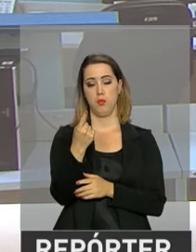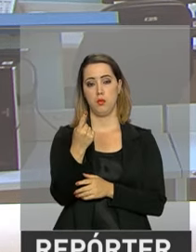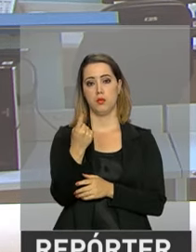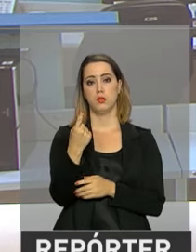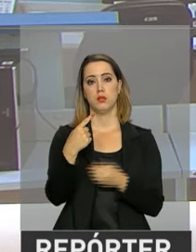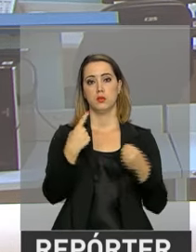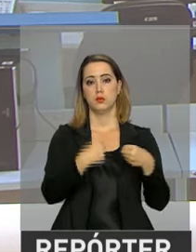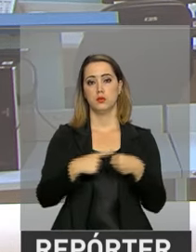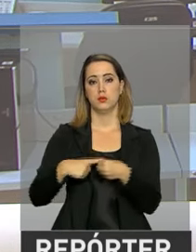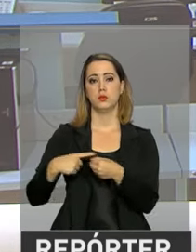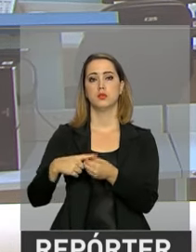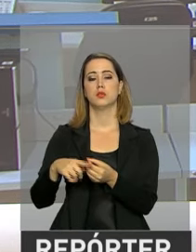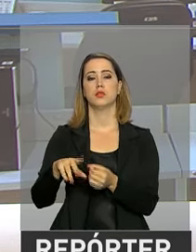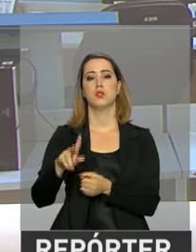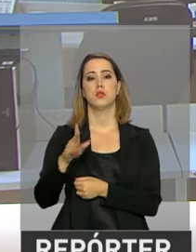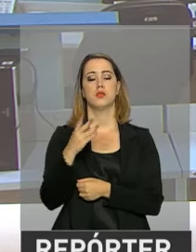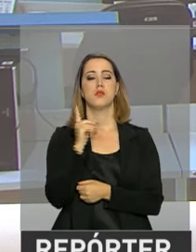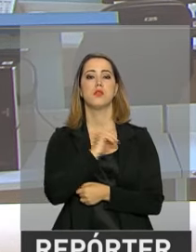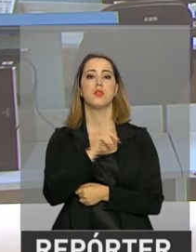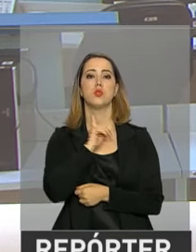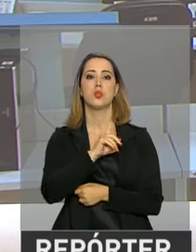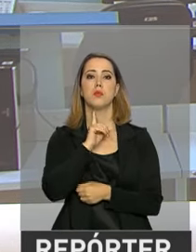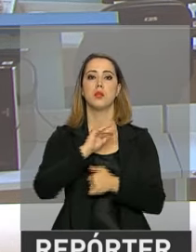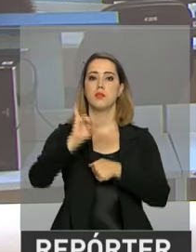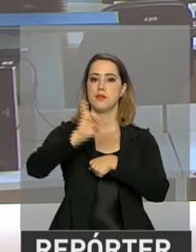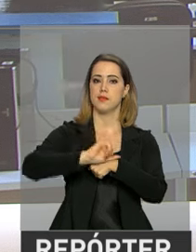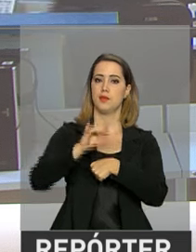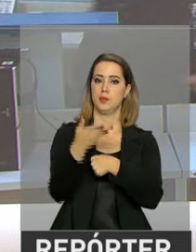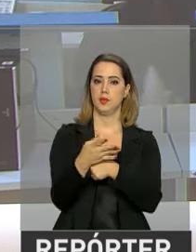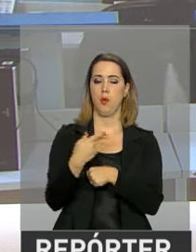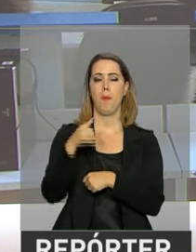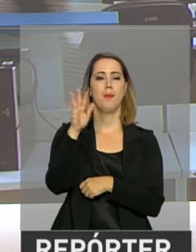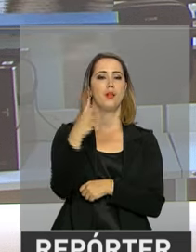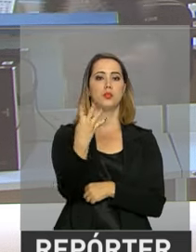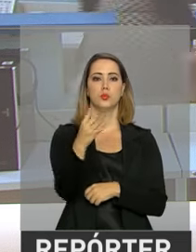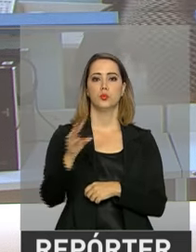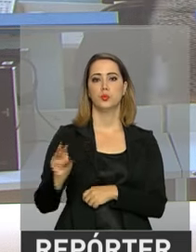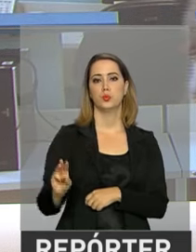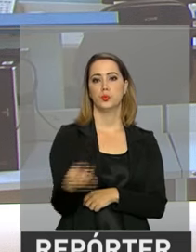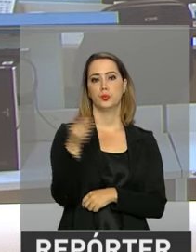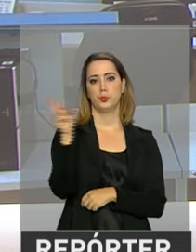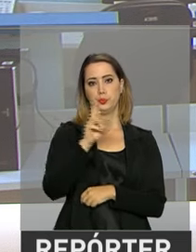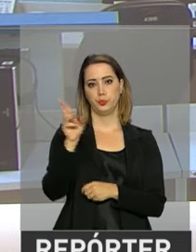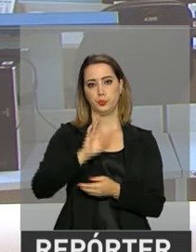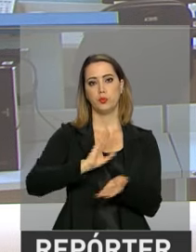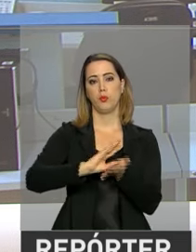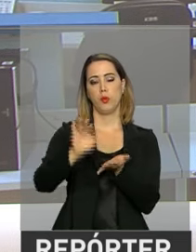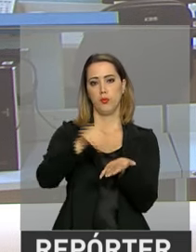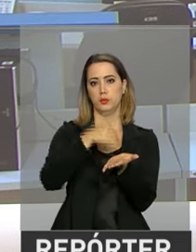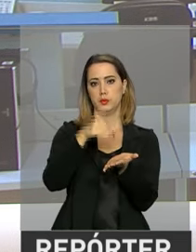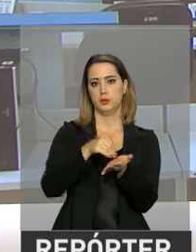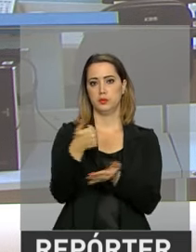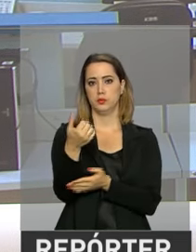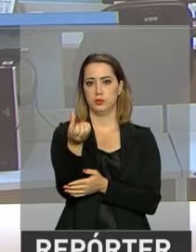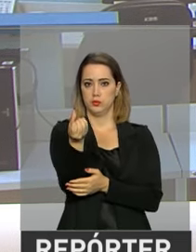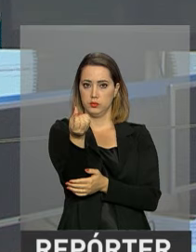a Capital Mineira Belo Horizonte que vai receber mais de R 4 milhões de reais para garantir a matrícula de 16.600